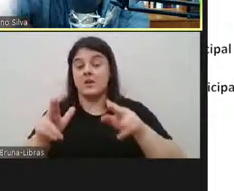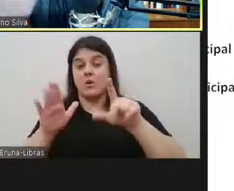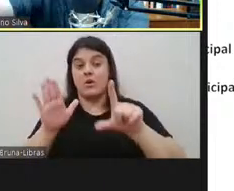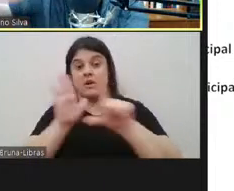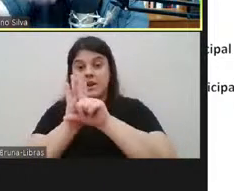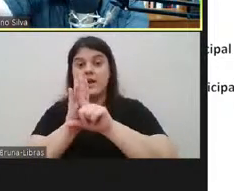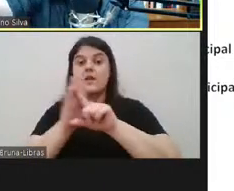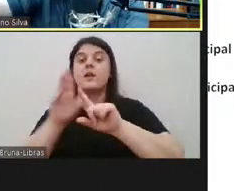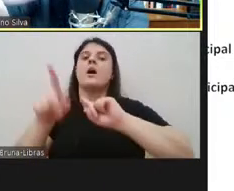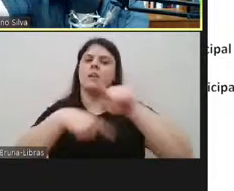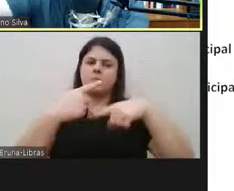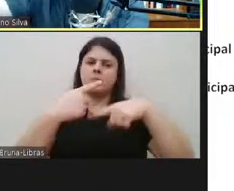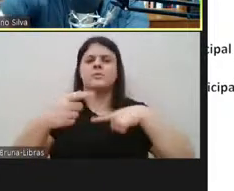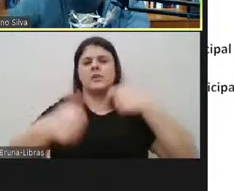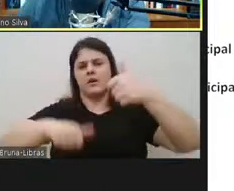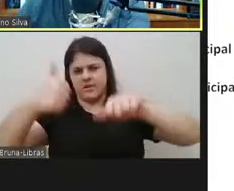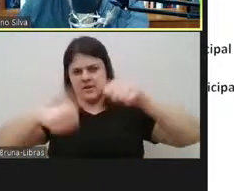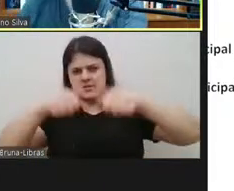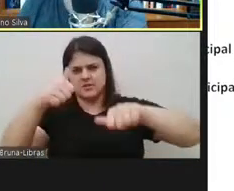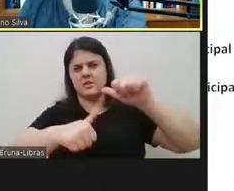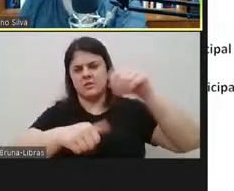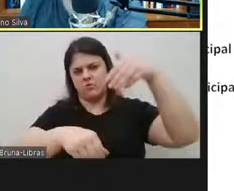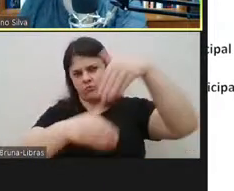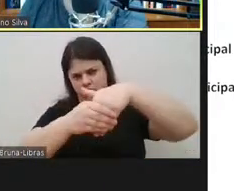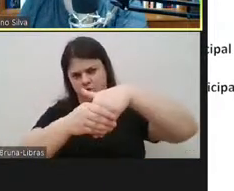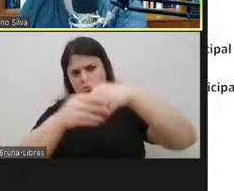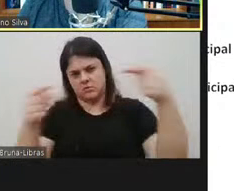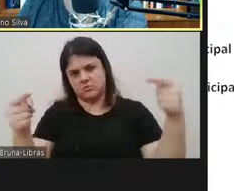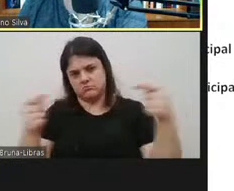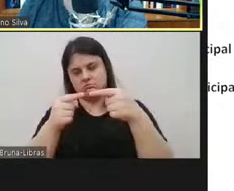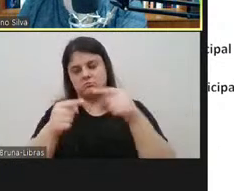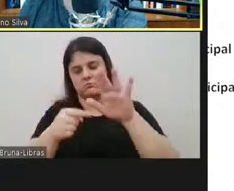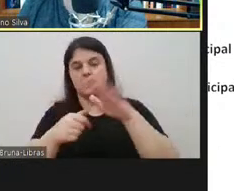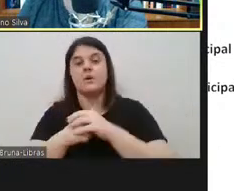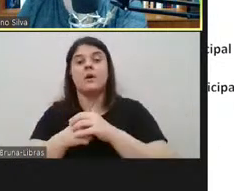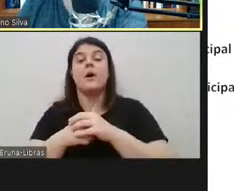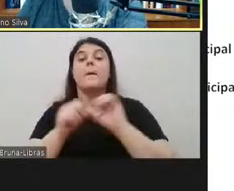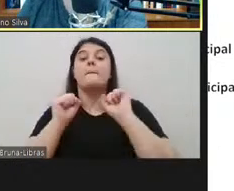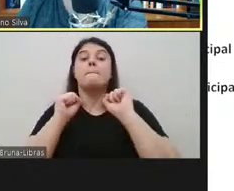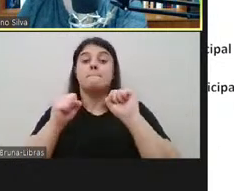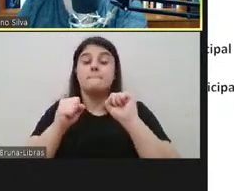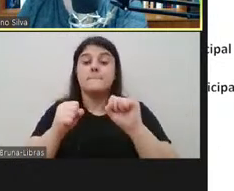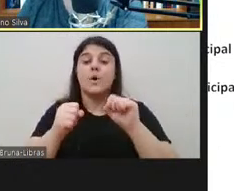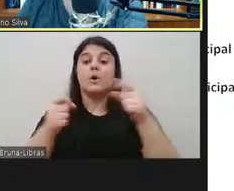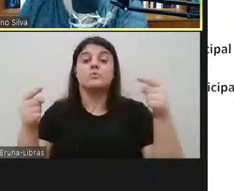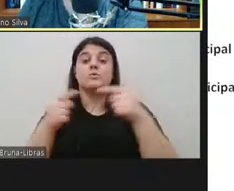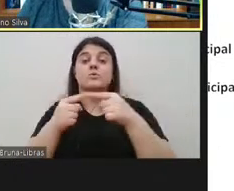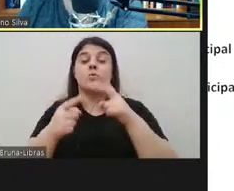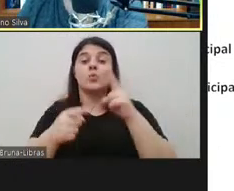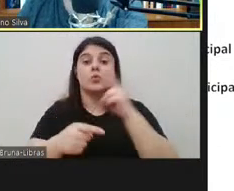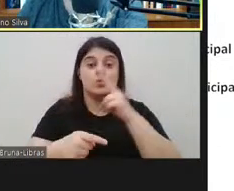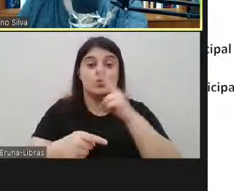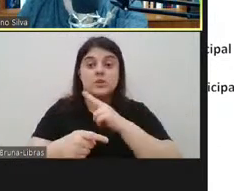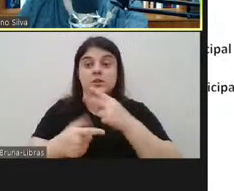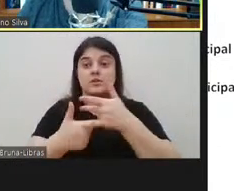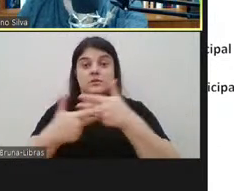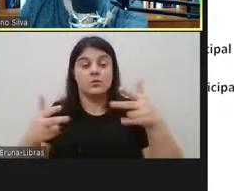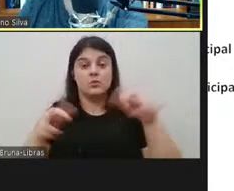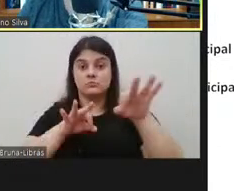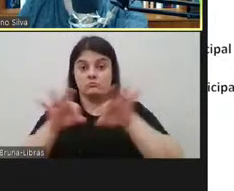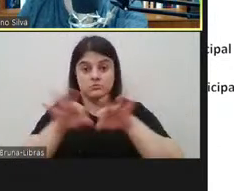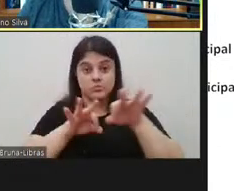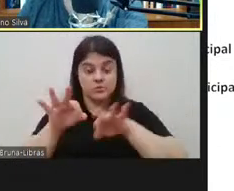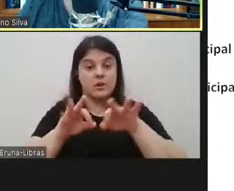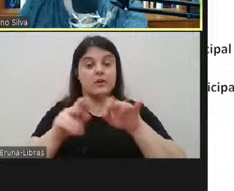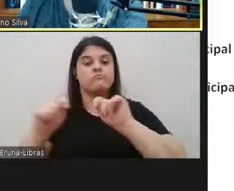embora depois ela tem que ser avaliadas discutidas e votadas no âmbito do Legislativo pode definir regime de urgência nos projetos ou seja em alguma medida